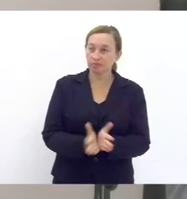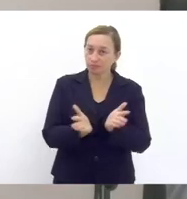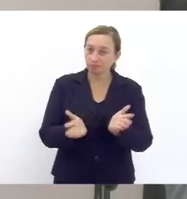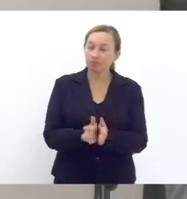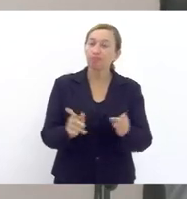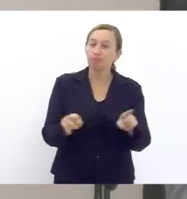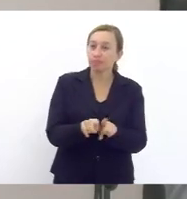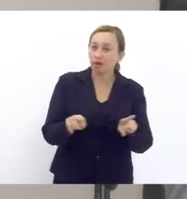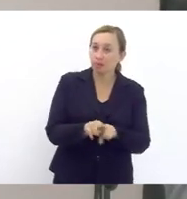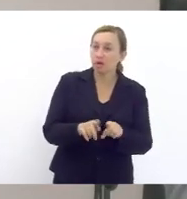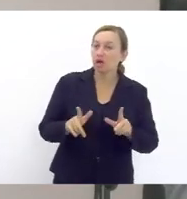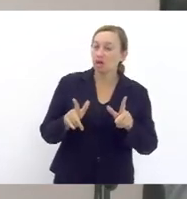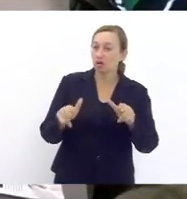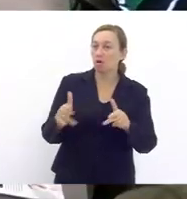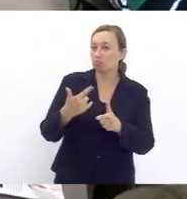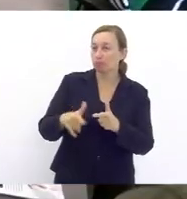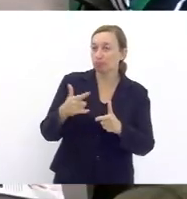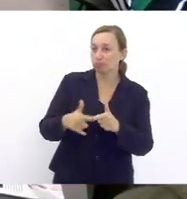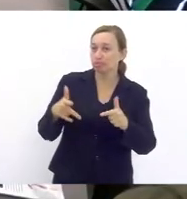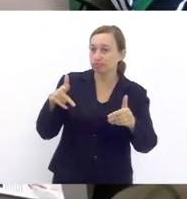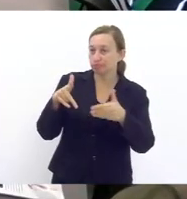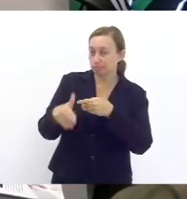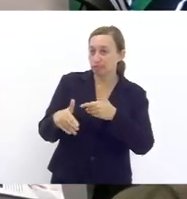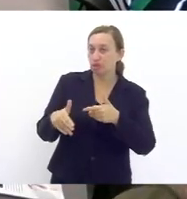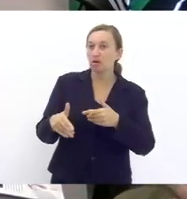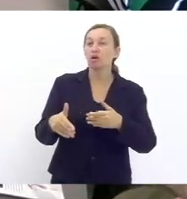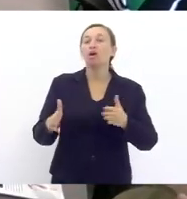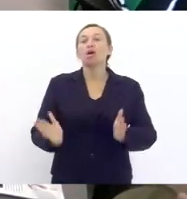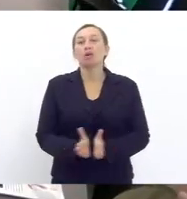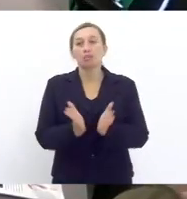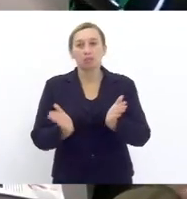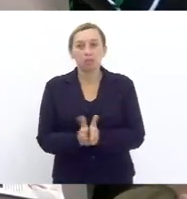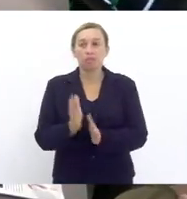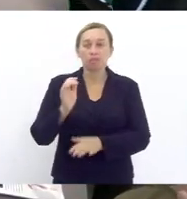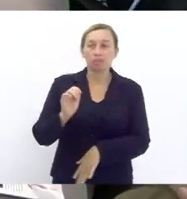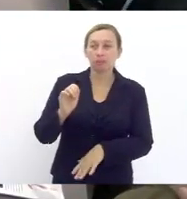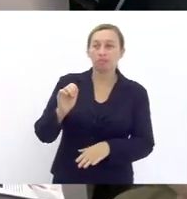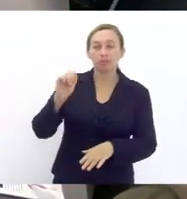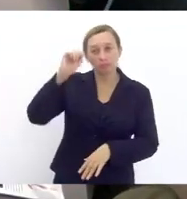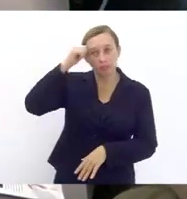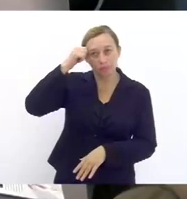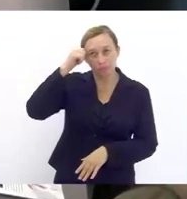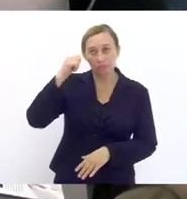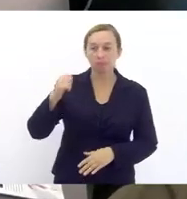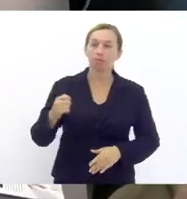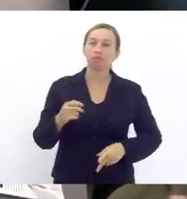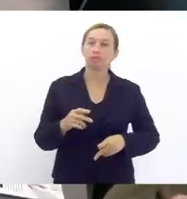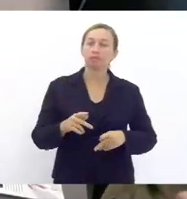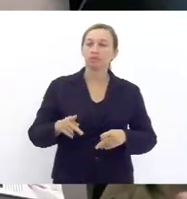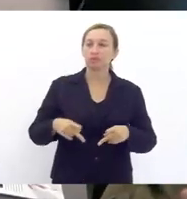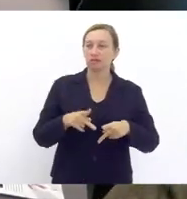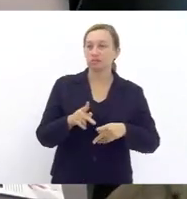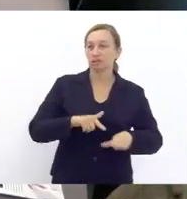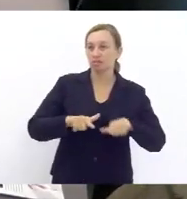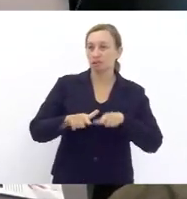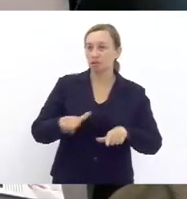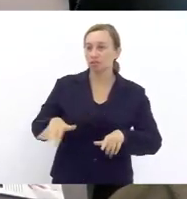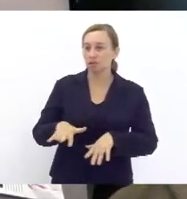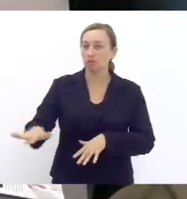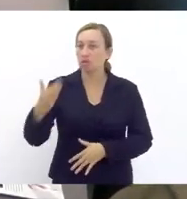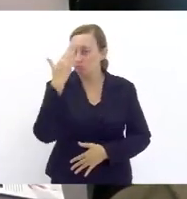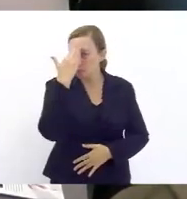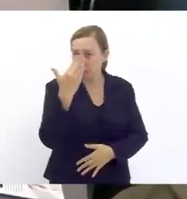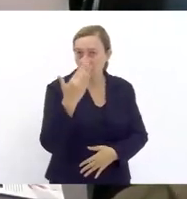por esse tipo de política que reprime o povo preto pobre trabalhador da Periferia Vamos que vamos juntos Obrigado